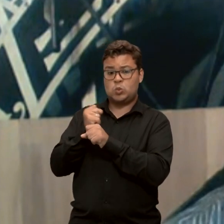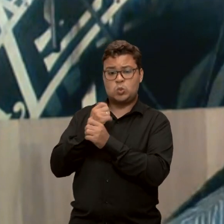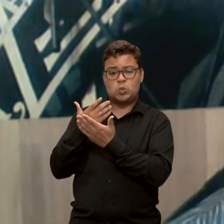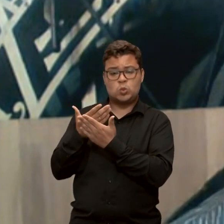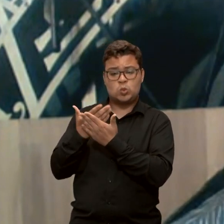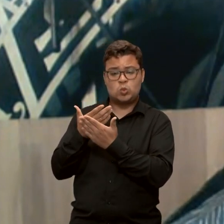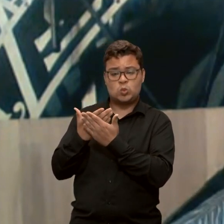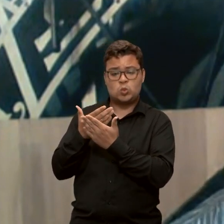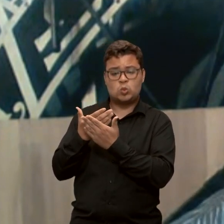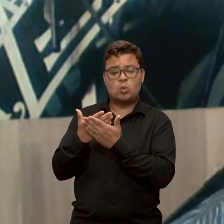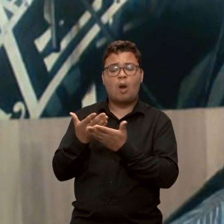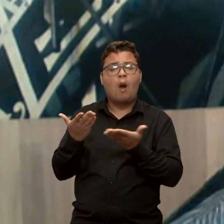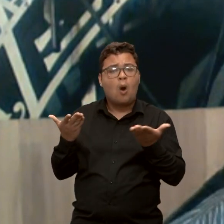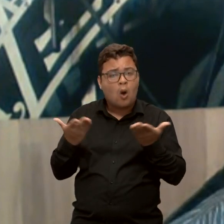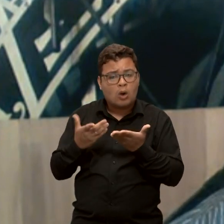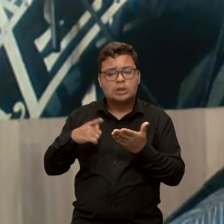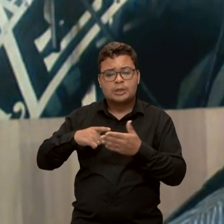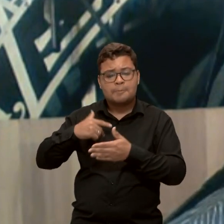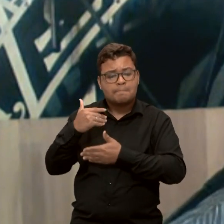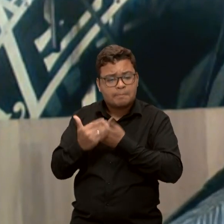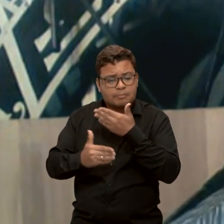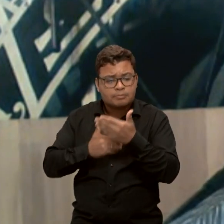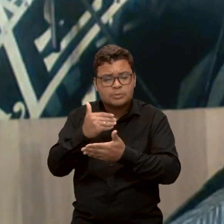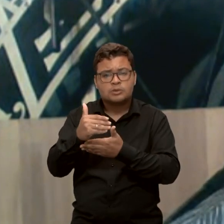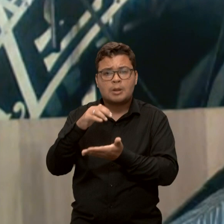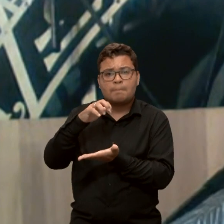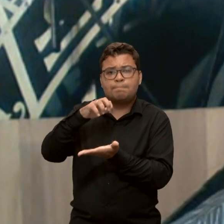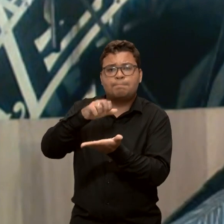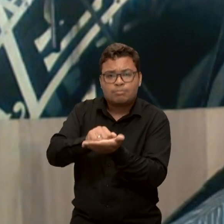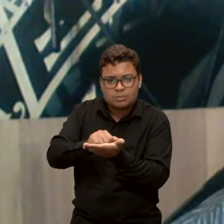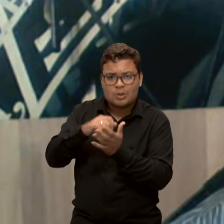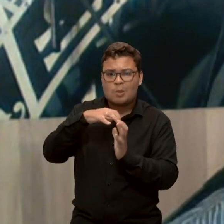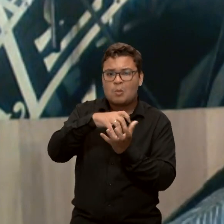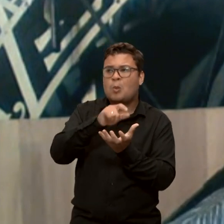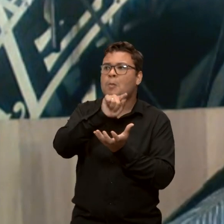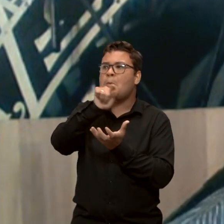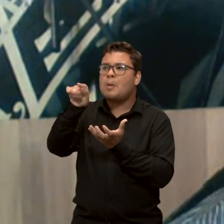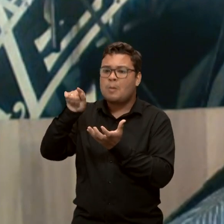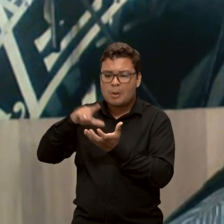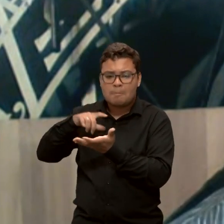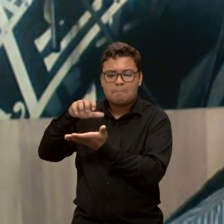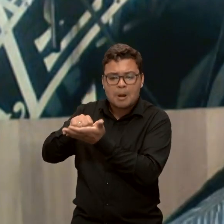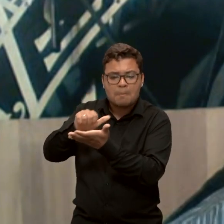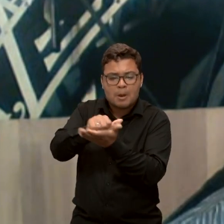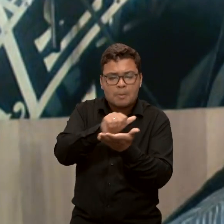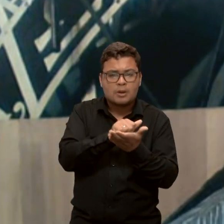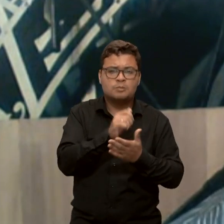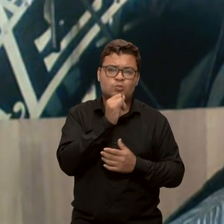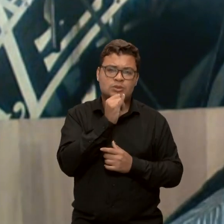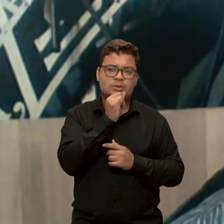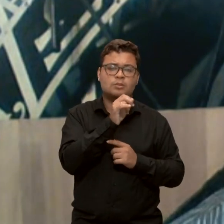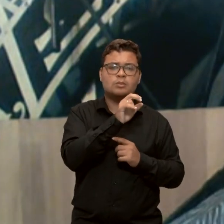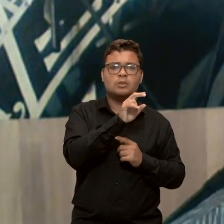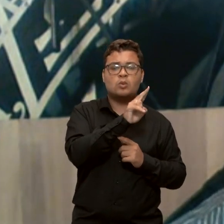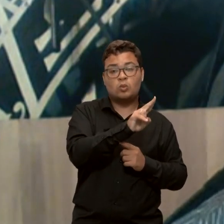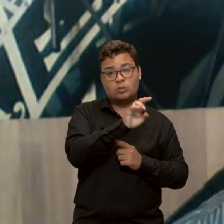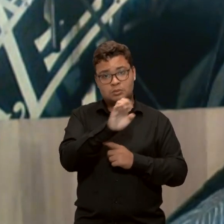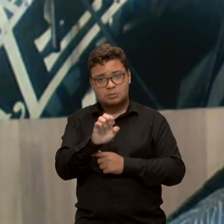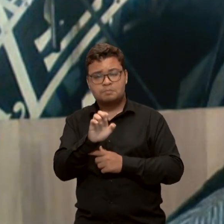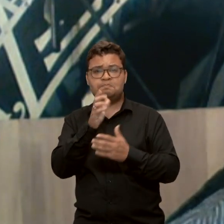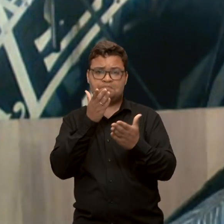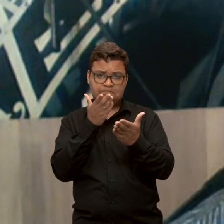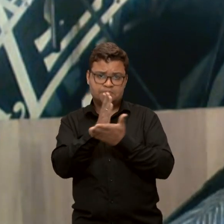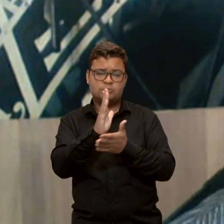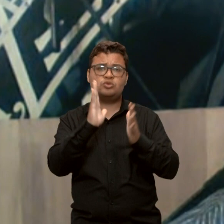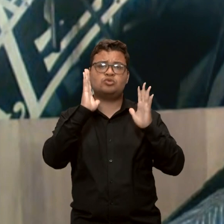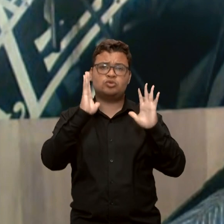casos mais graves de dengue. Por outro lado, a gente tem uma segunda vacina que terminou a fase de